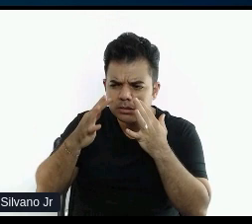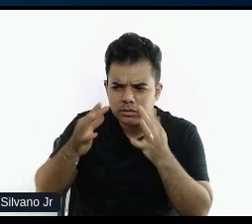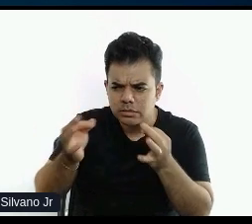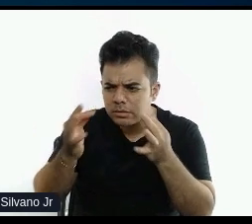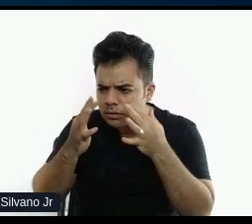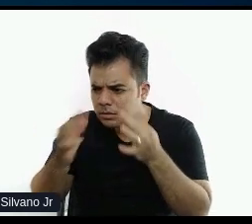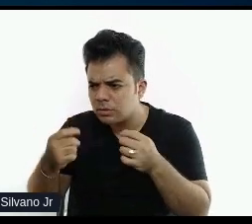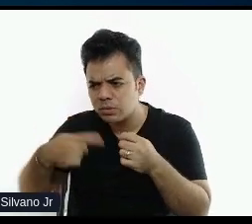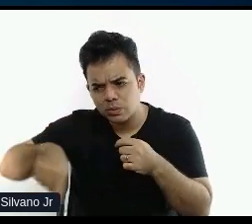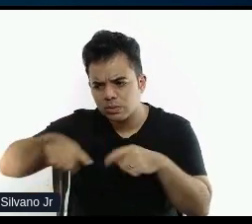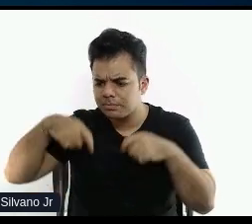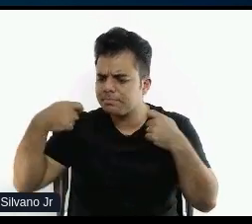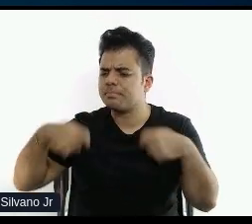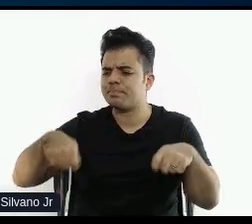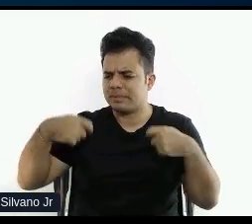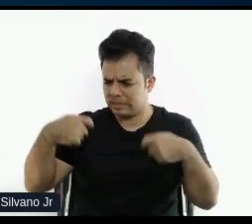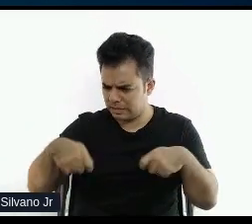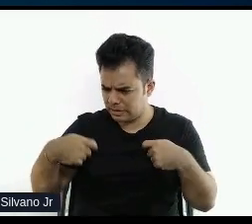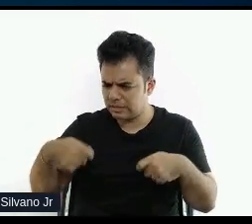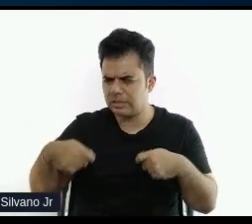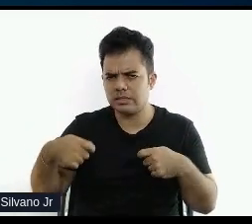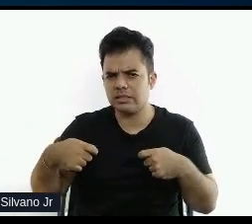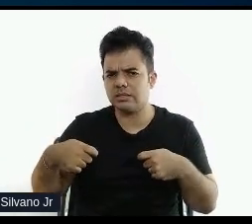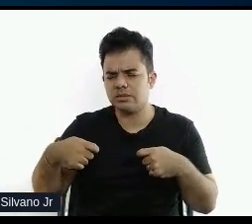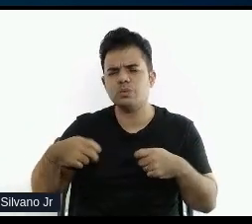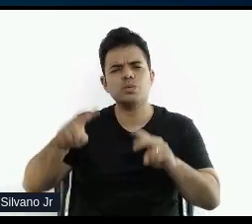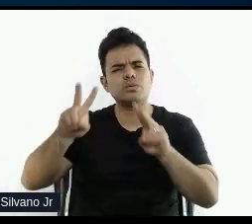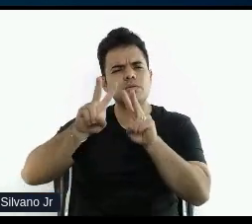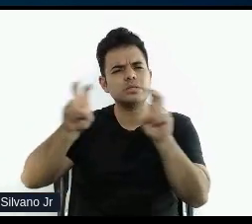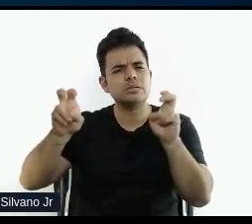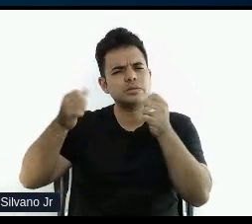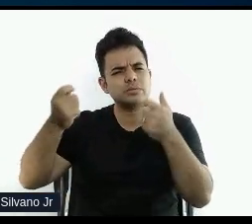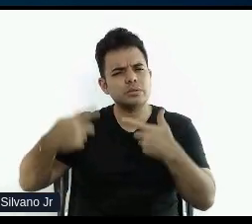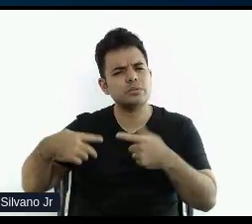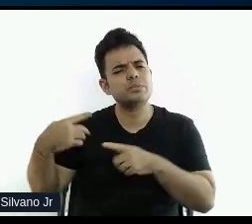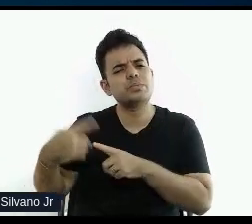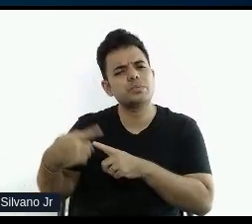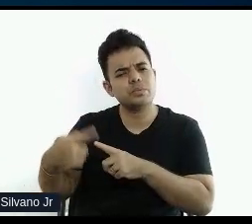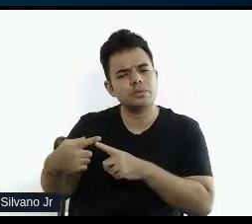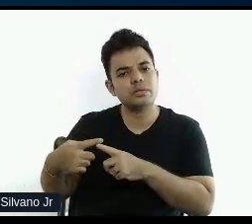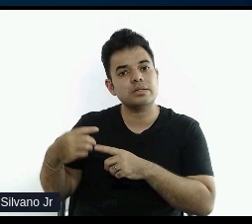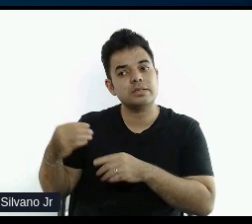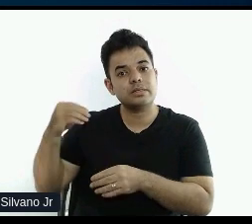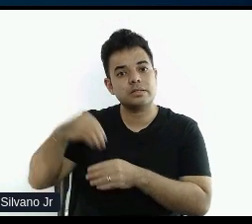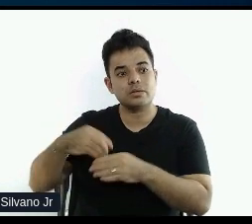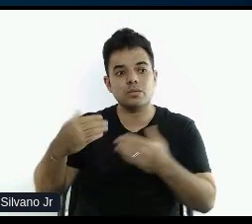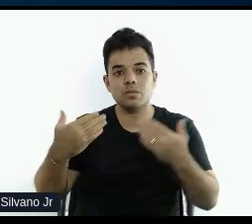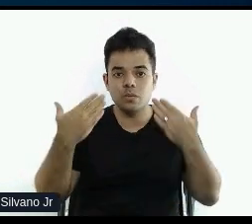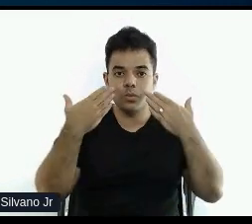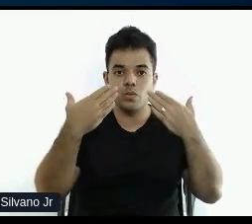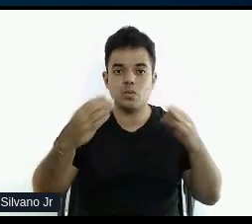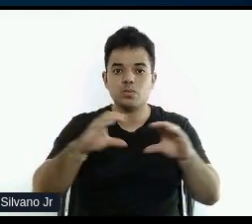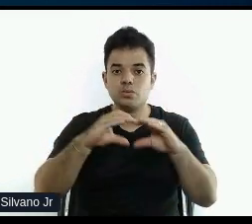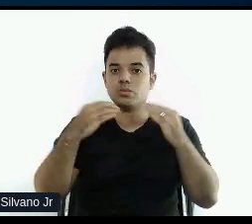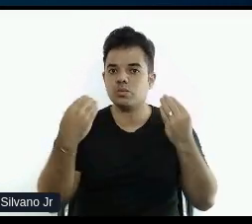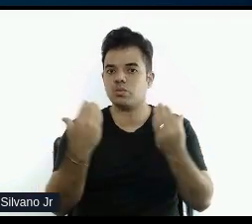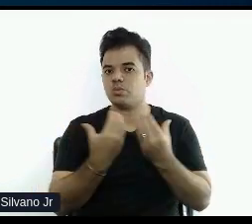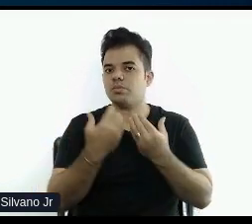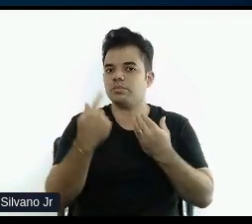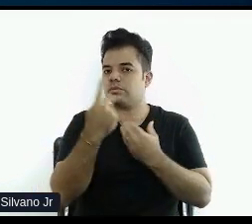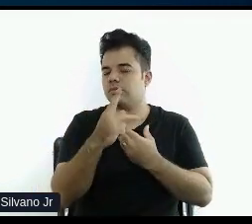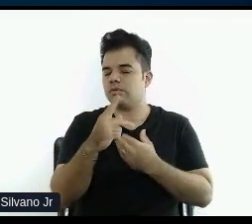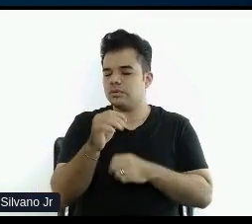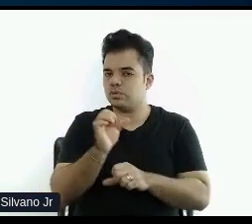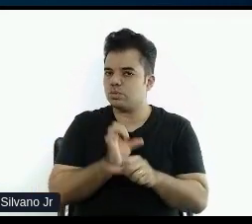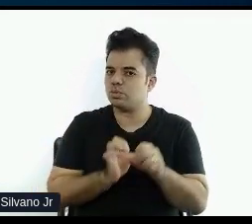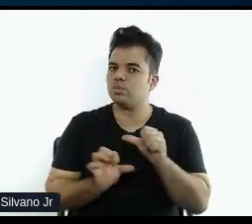que nós precisamos. Que esse artigo, ele apresentou para a comunidade, né, os modelos transformadores